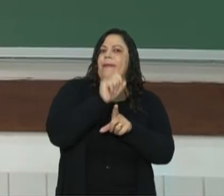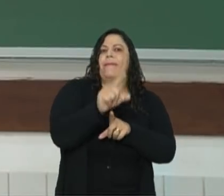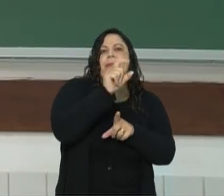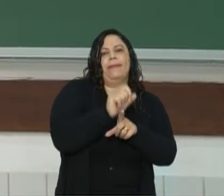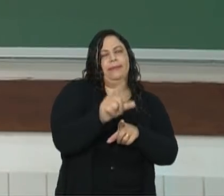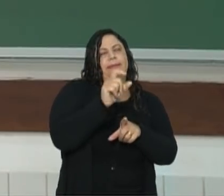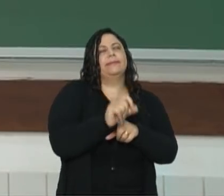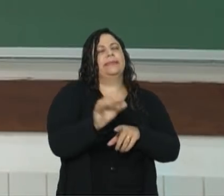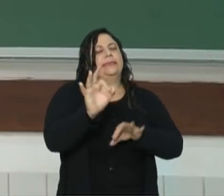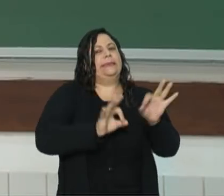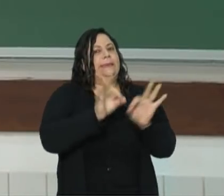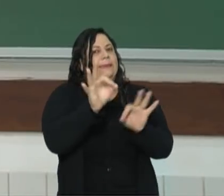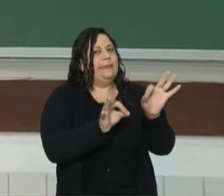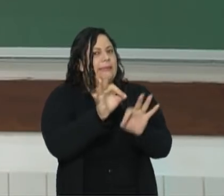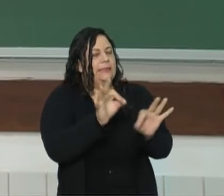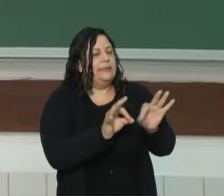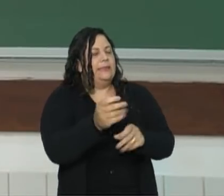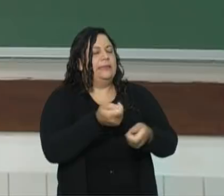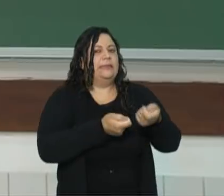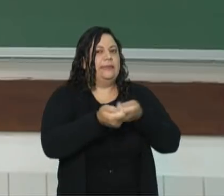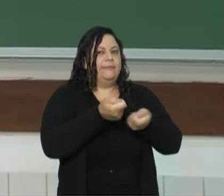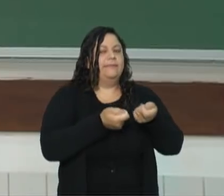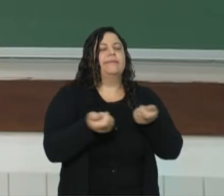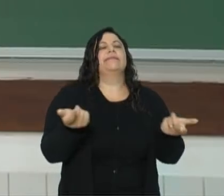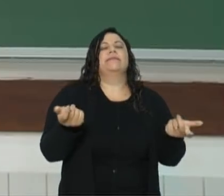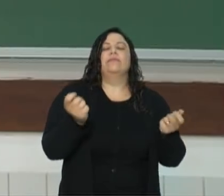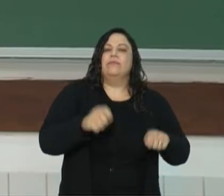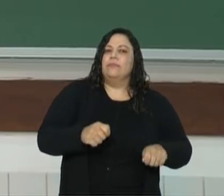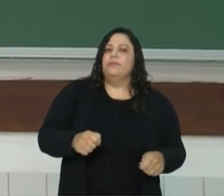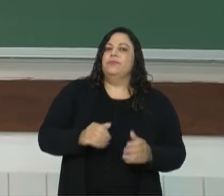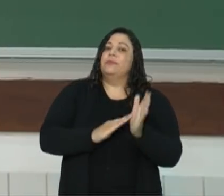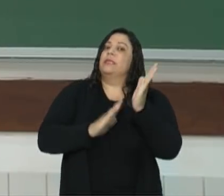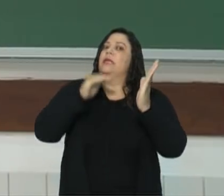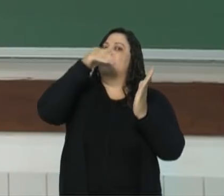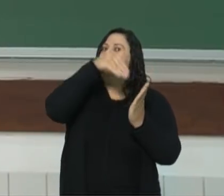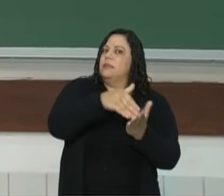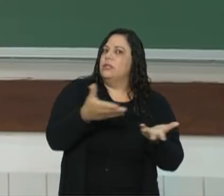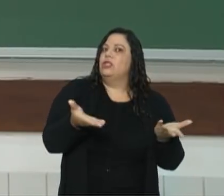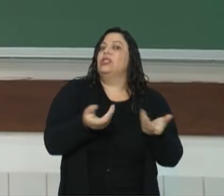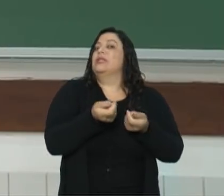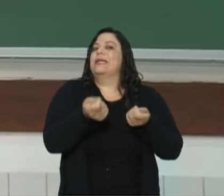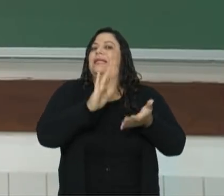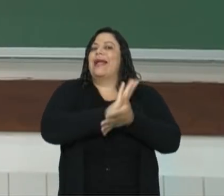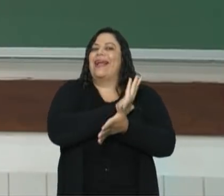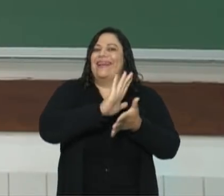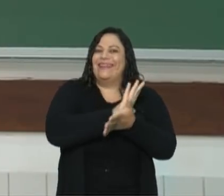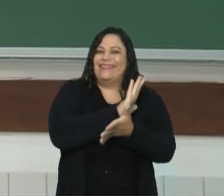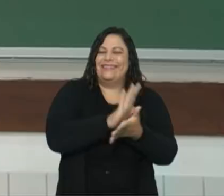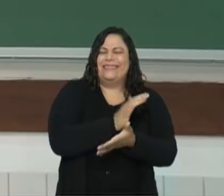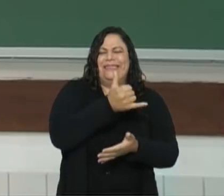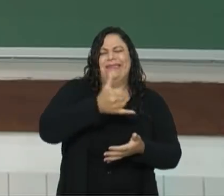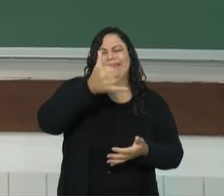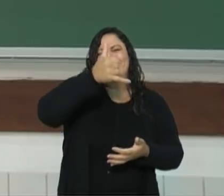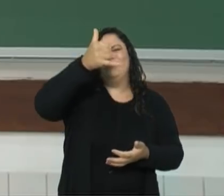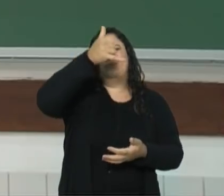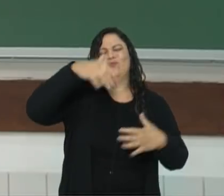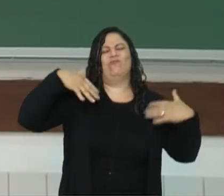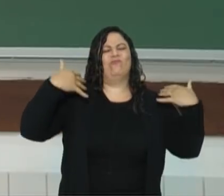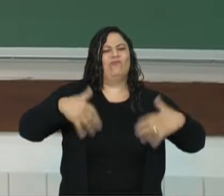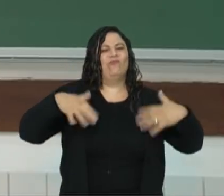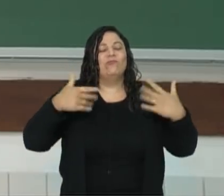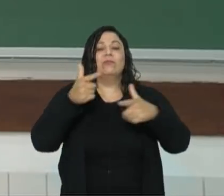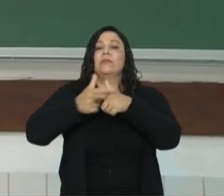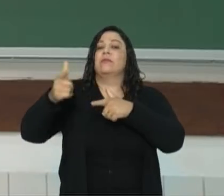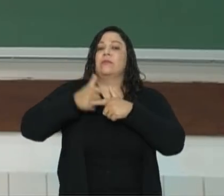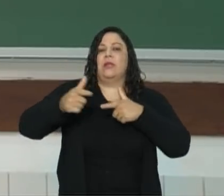orçamento direitinho, posso exagerar e aí ter problemas para fazer esse pagamento e gera juros e aí eu tenho outros